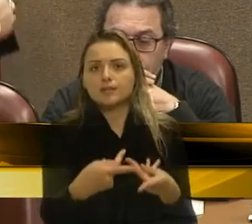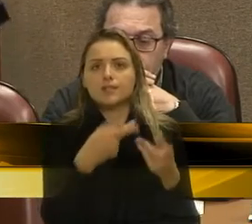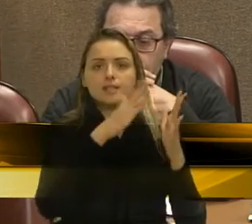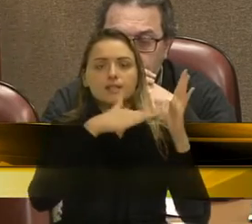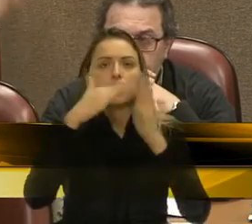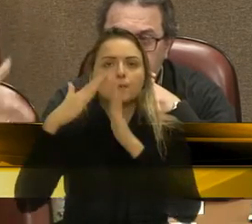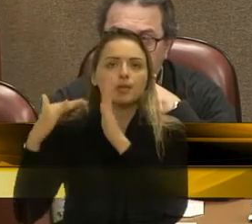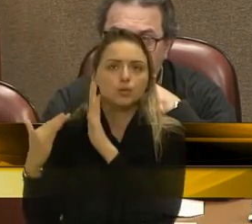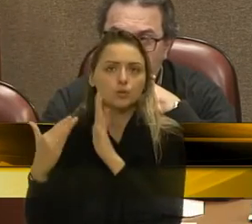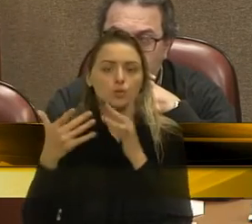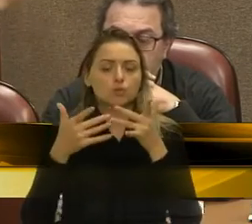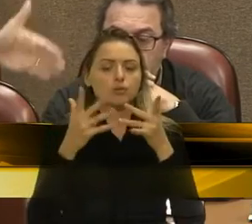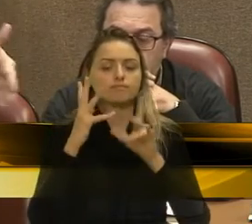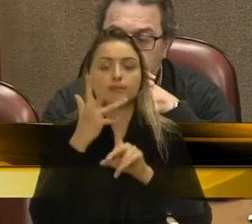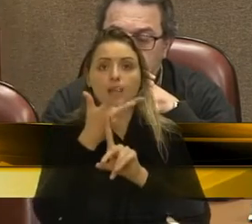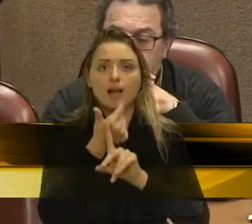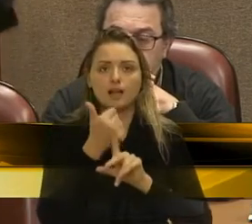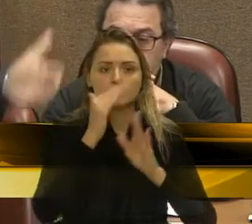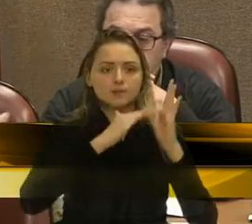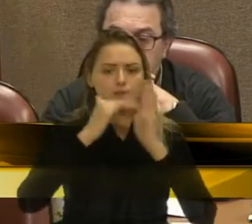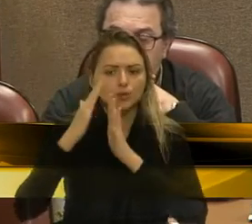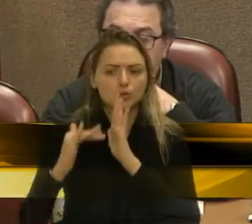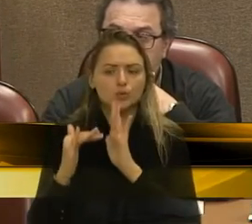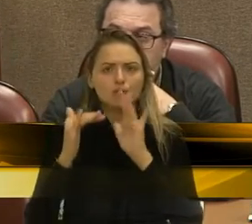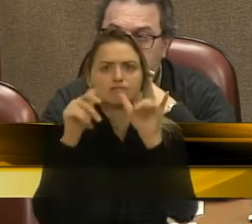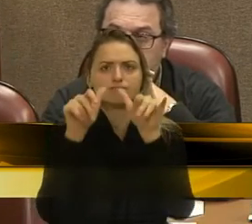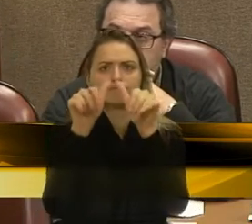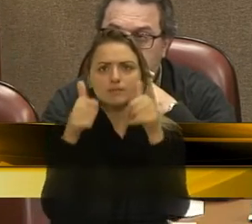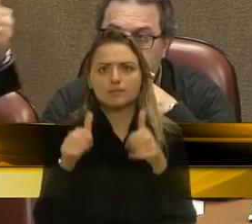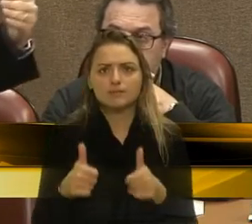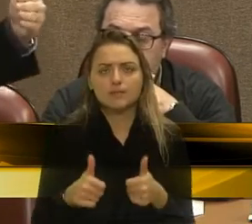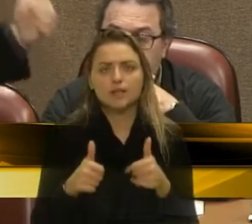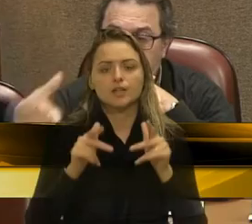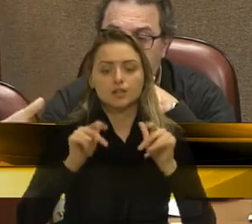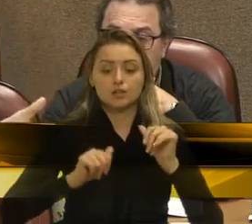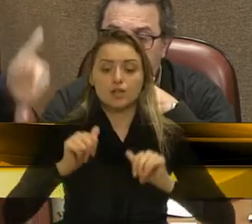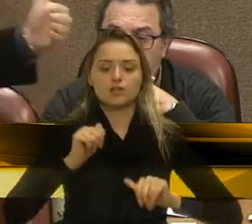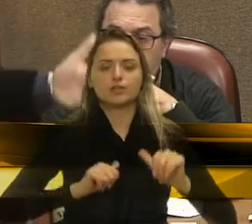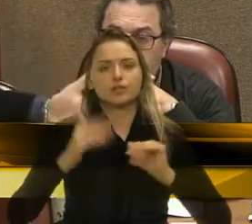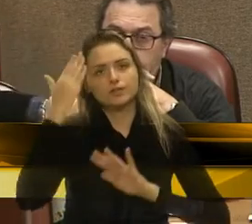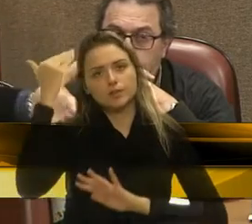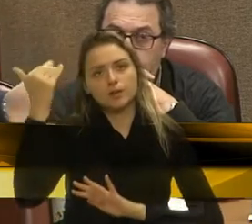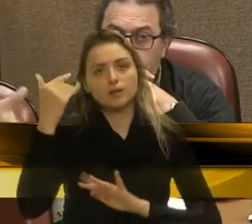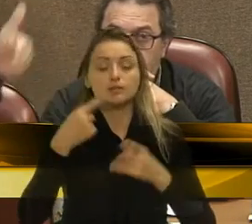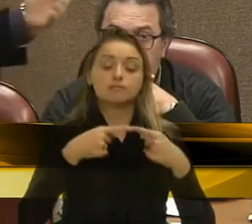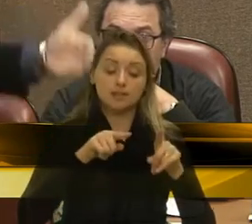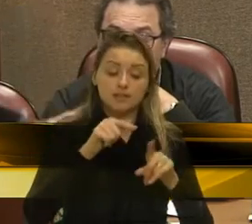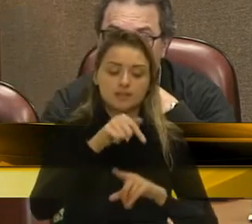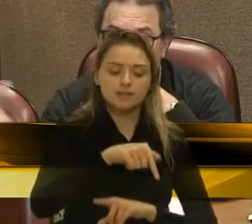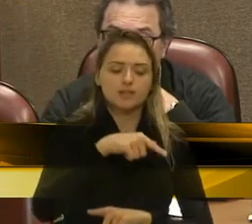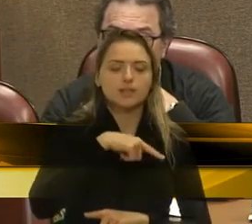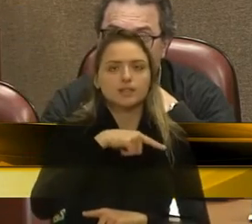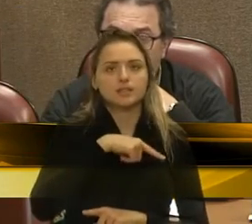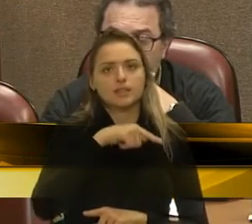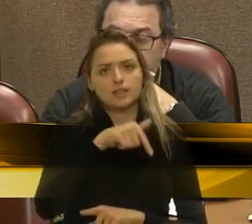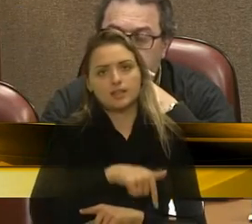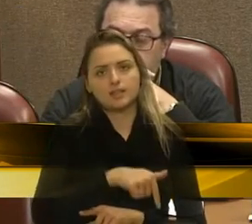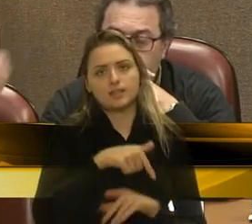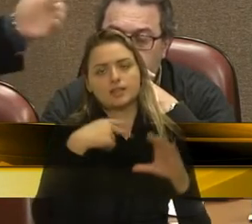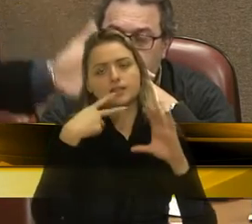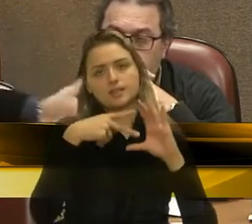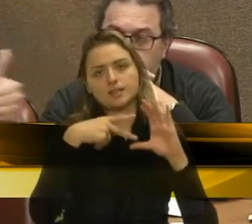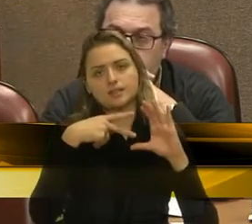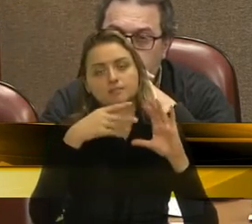afrescos, obras de arte, de pintores, de escultores famosos, enquanto que nós temos isso aqui na nossa casa,